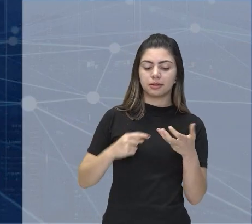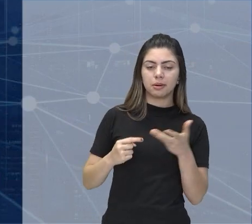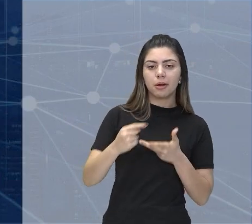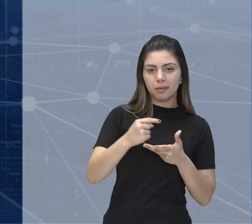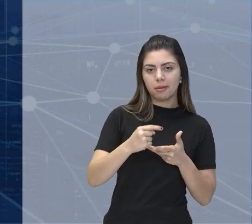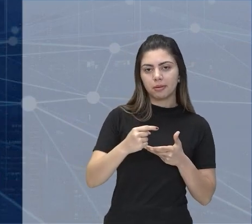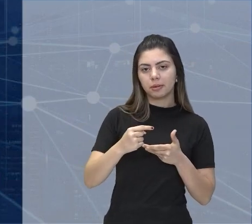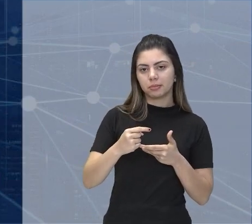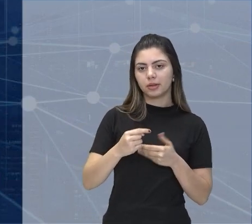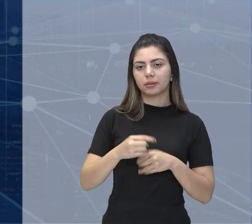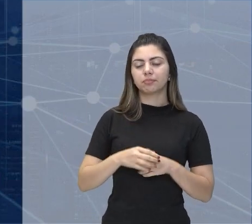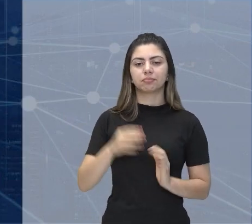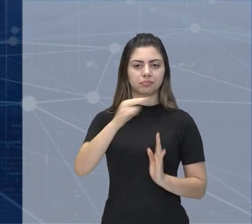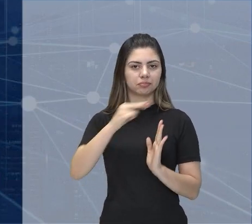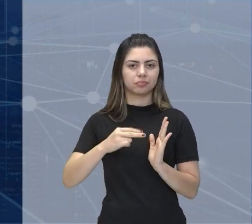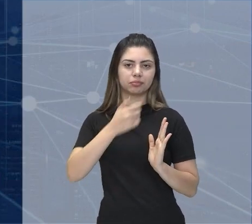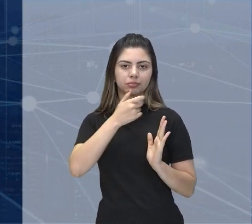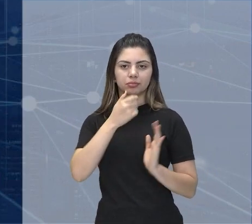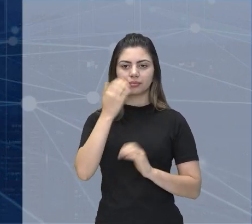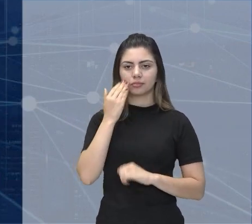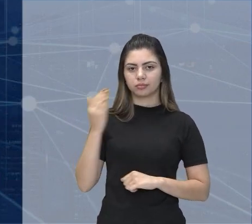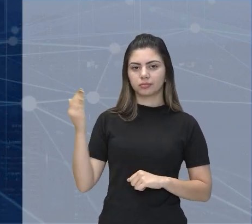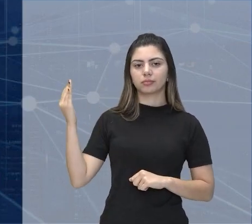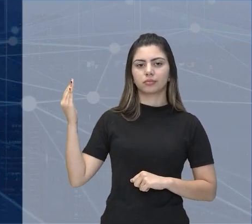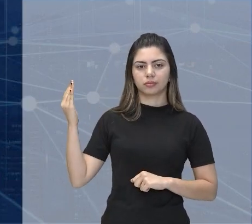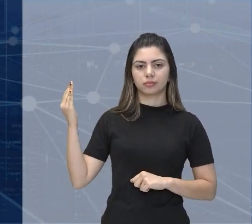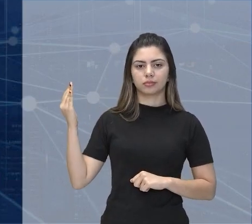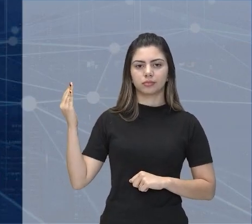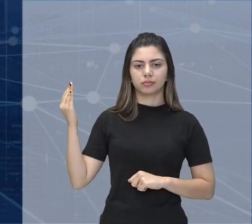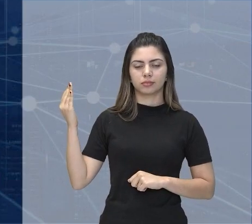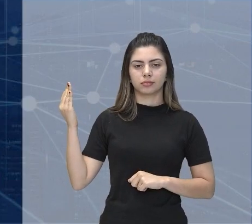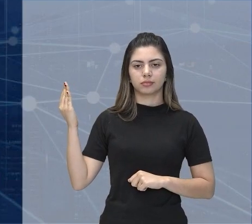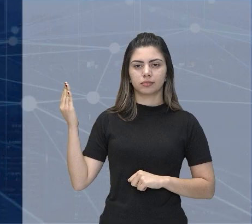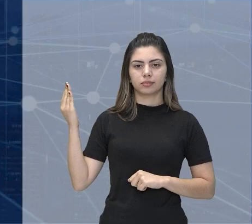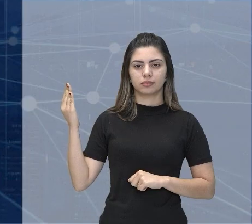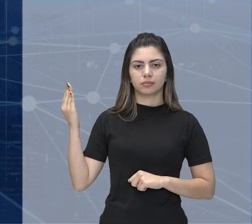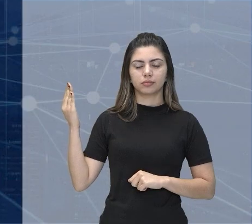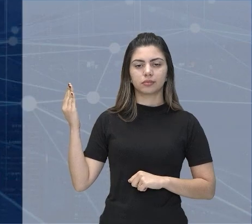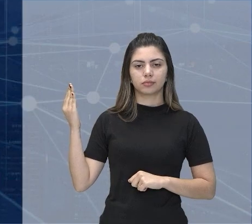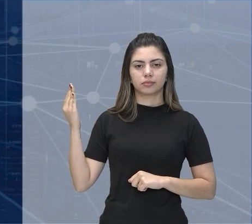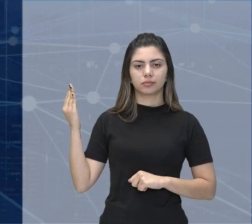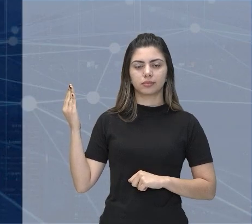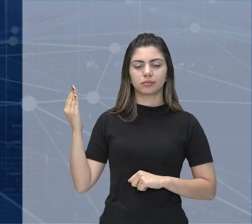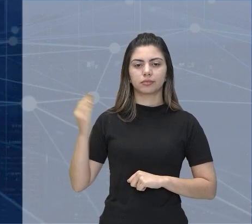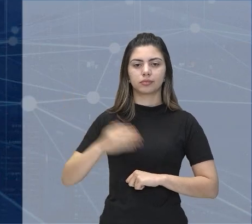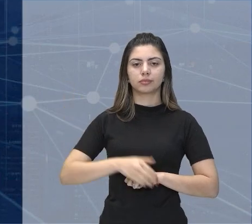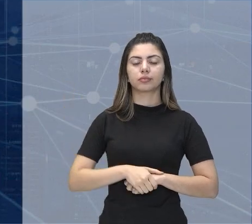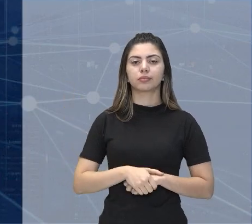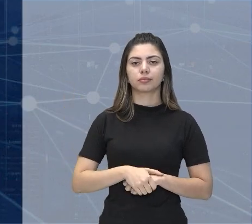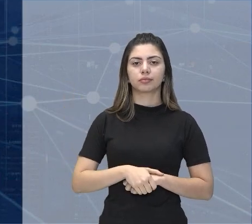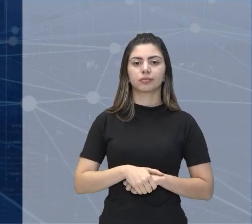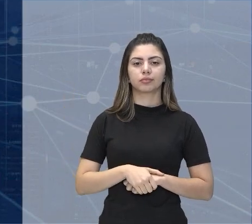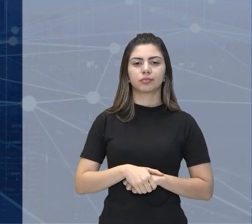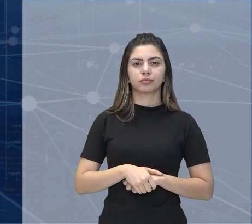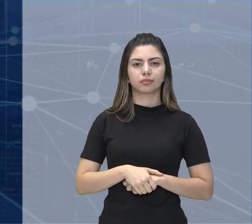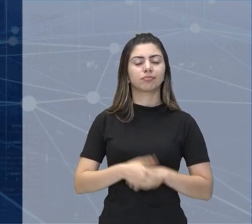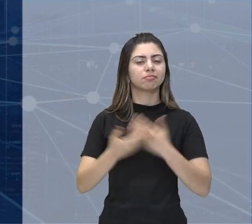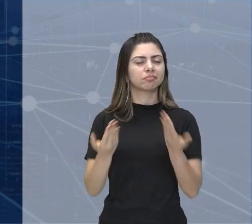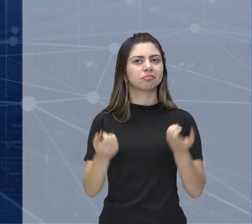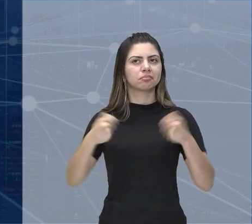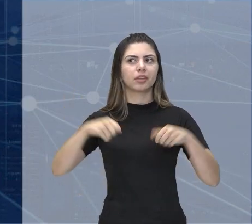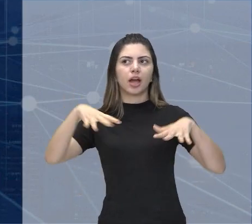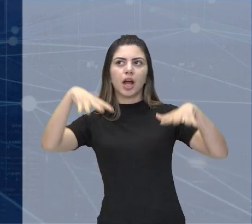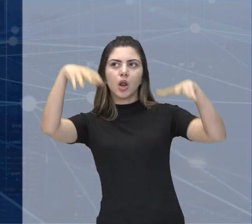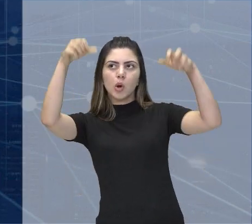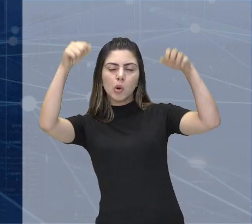lighting, temperature and even preparing meals. Vão ajustar a luz, a temperatura e